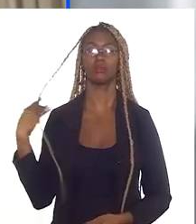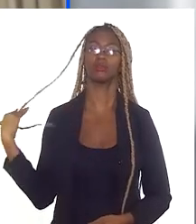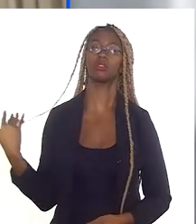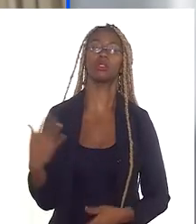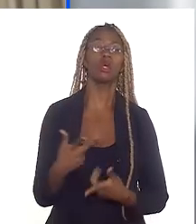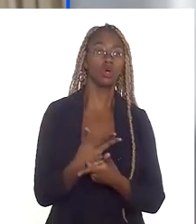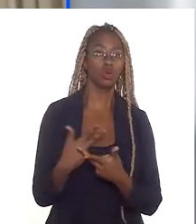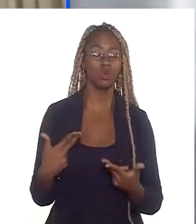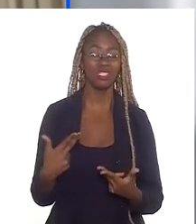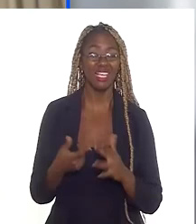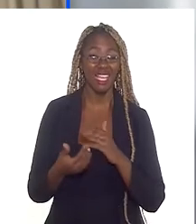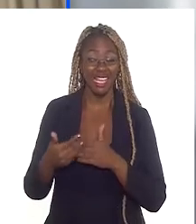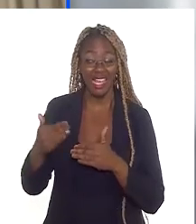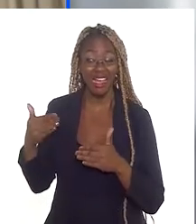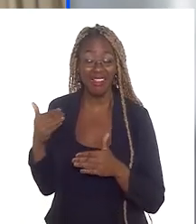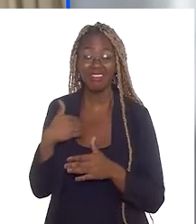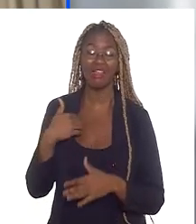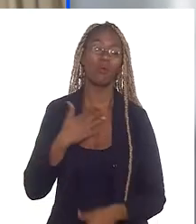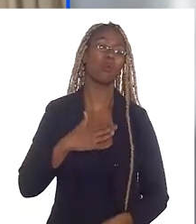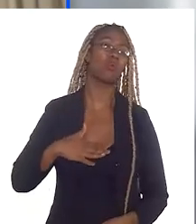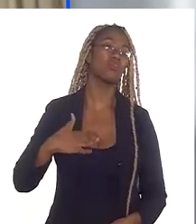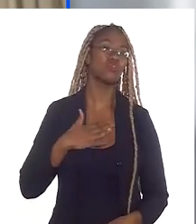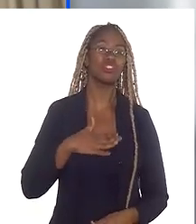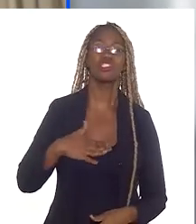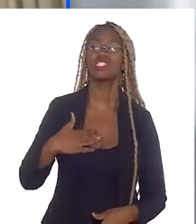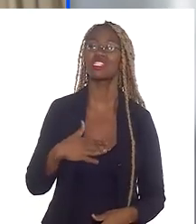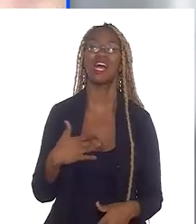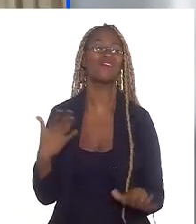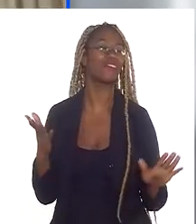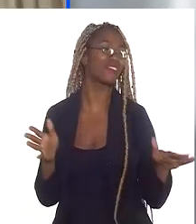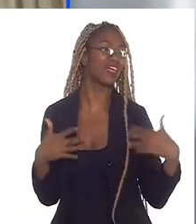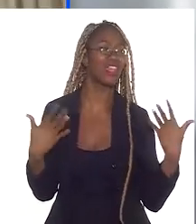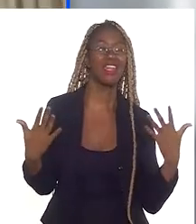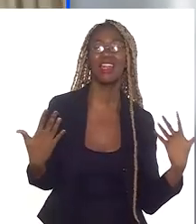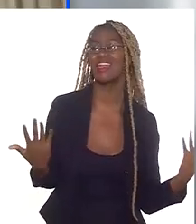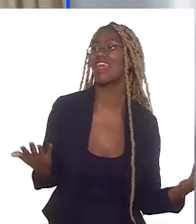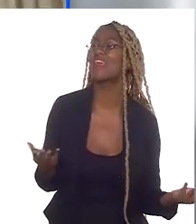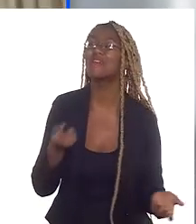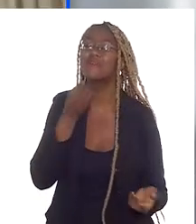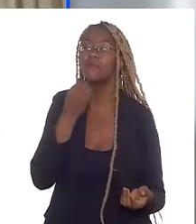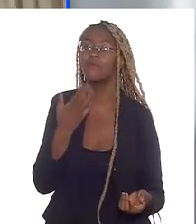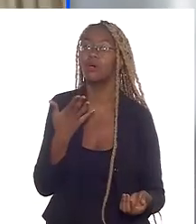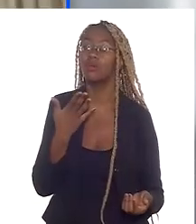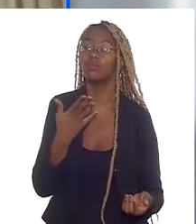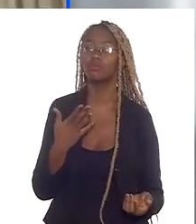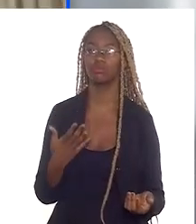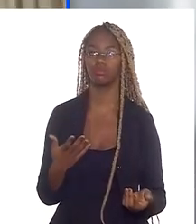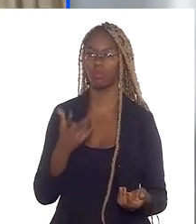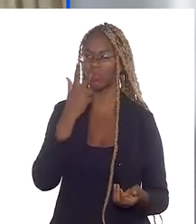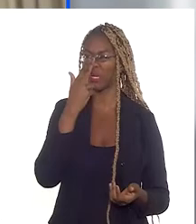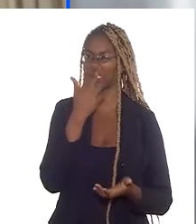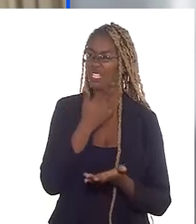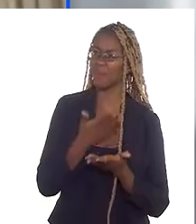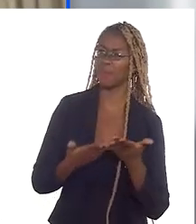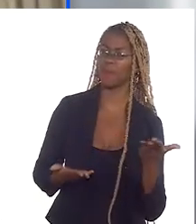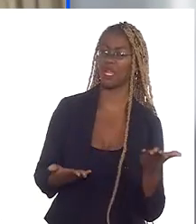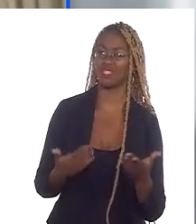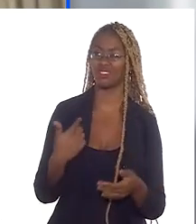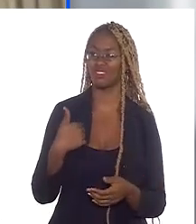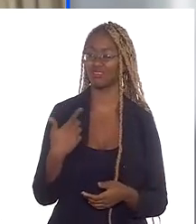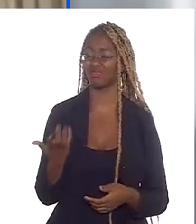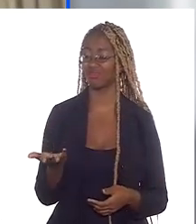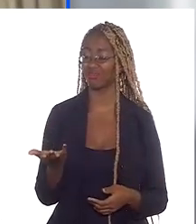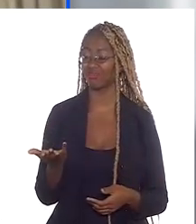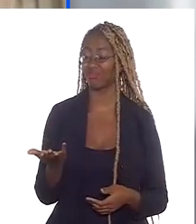vocês então coisas e me motivavam muito até certo até um certo momento elas ficam